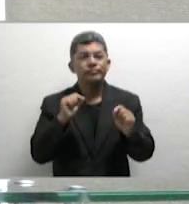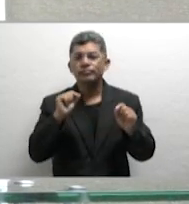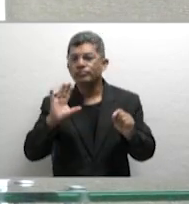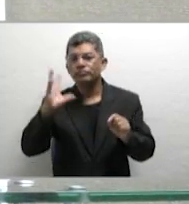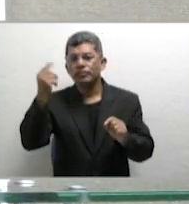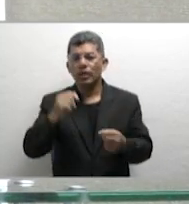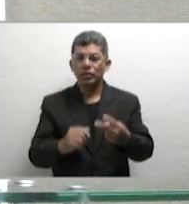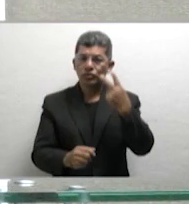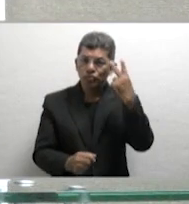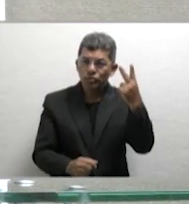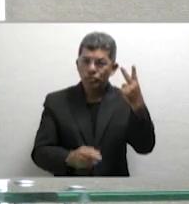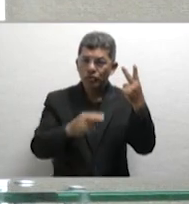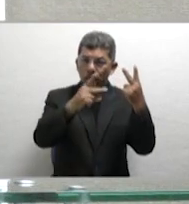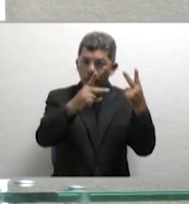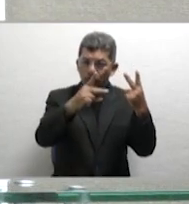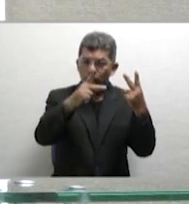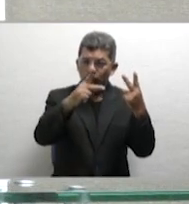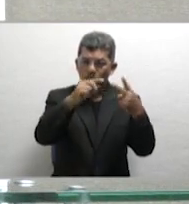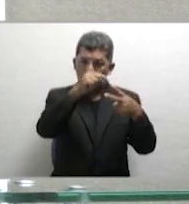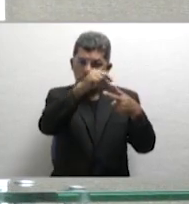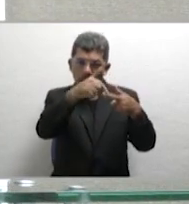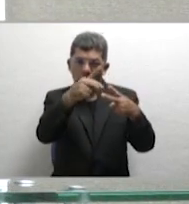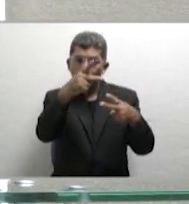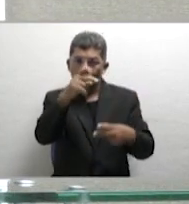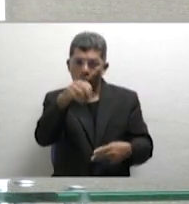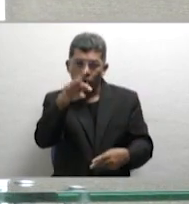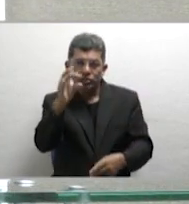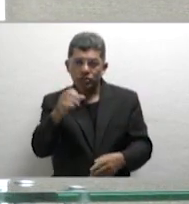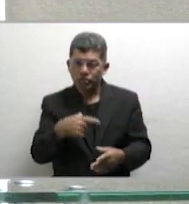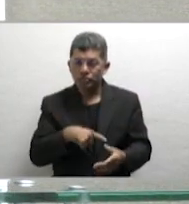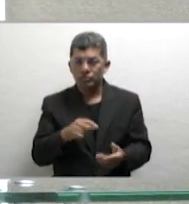duas pontes que ficam